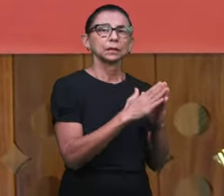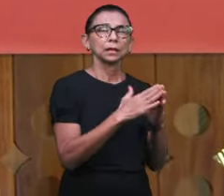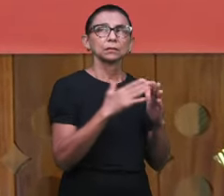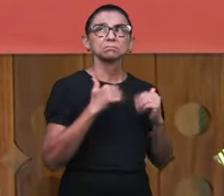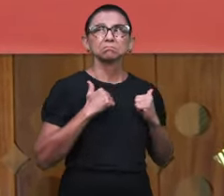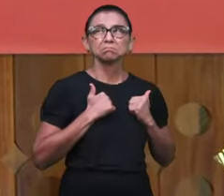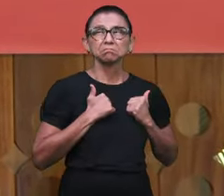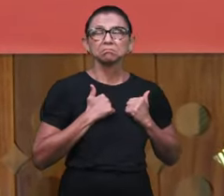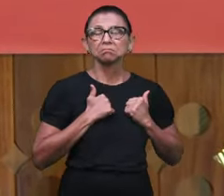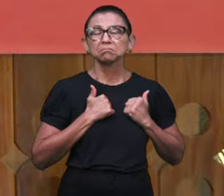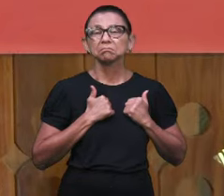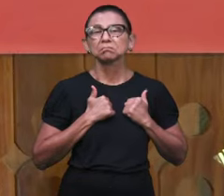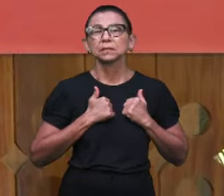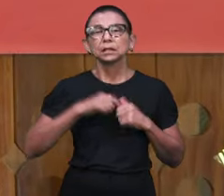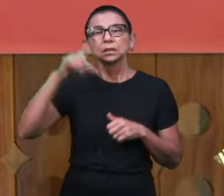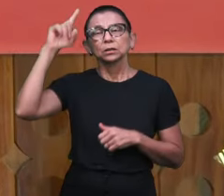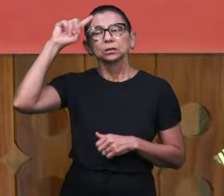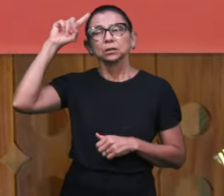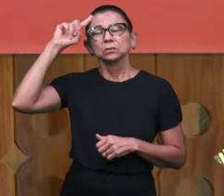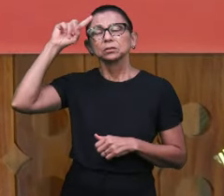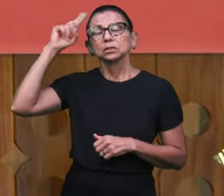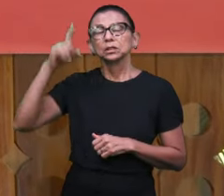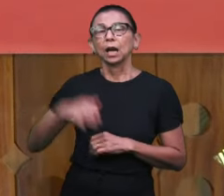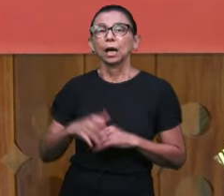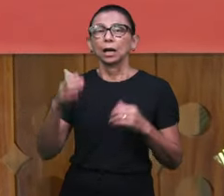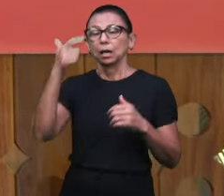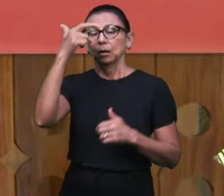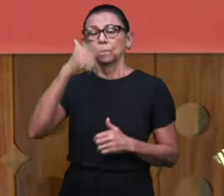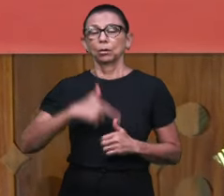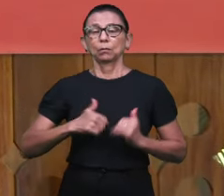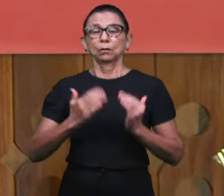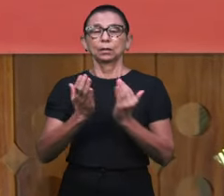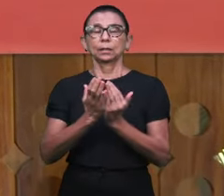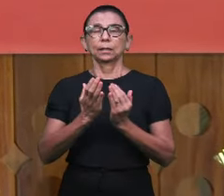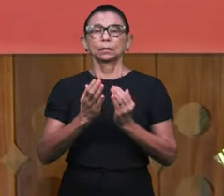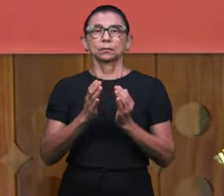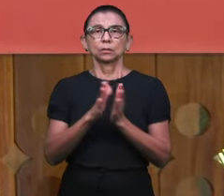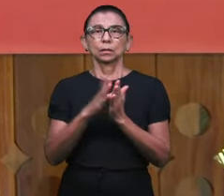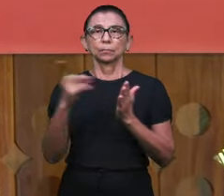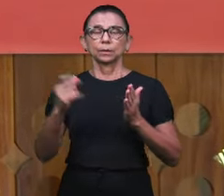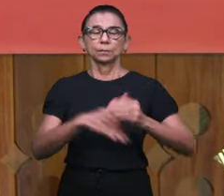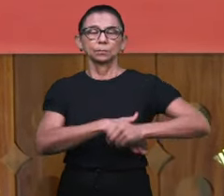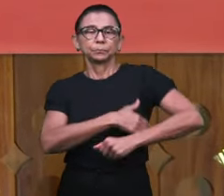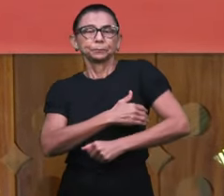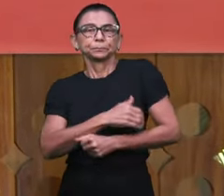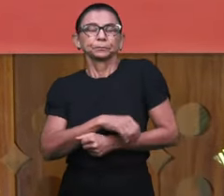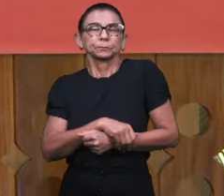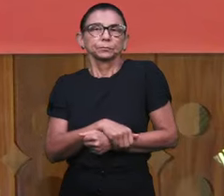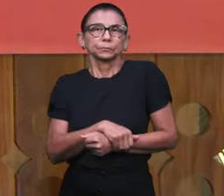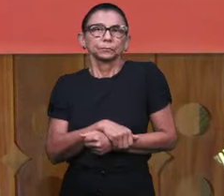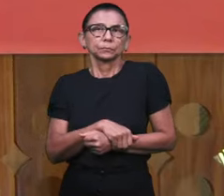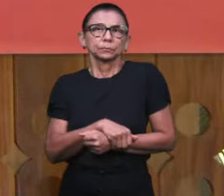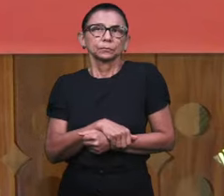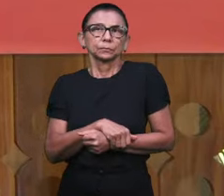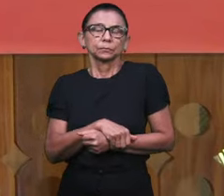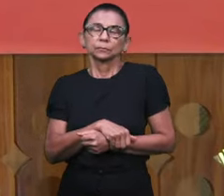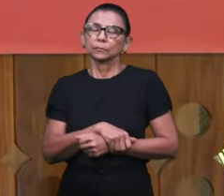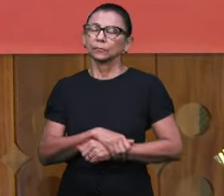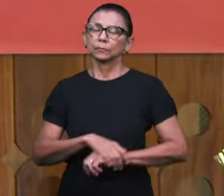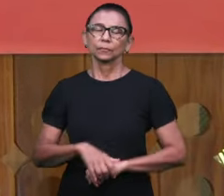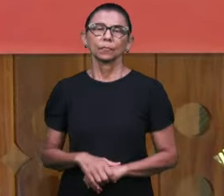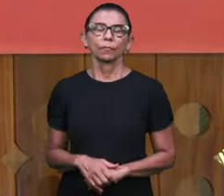Ir para baixo e para cima e dizer que você é crente. Não, o Senhor te chamou e para cada vida tem uma função.